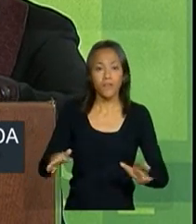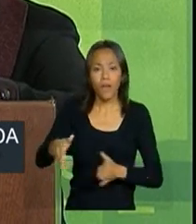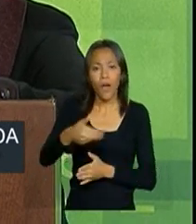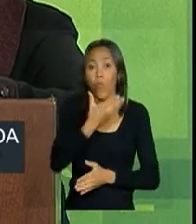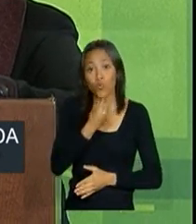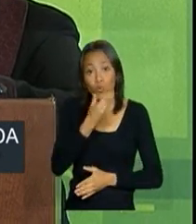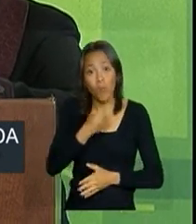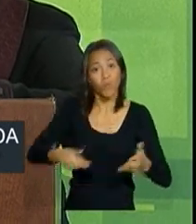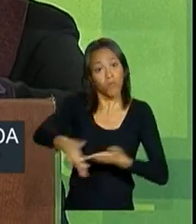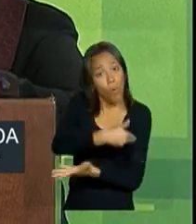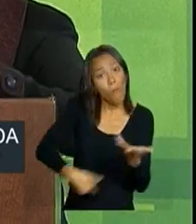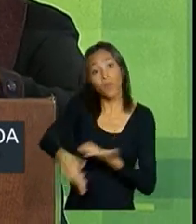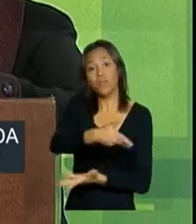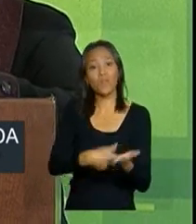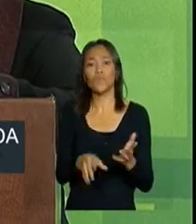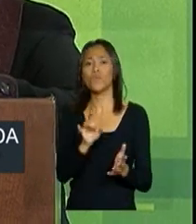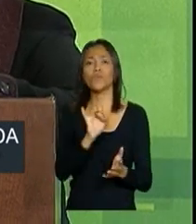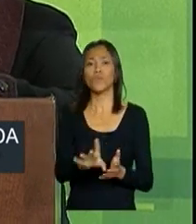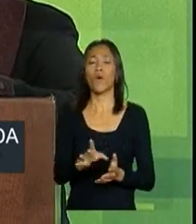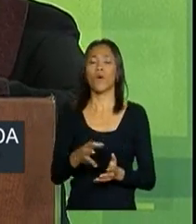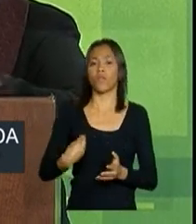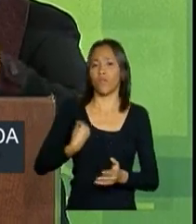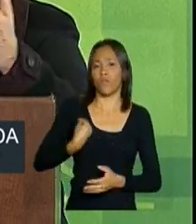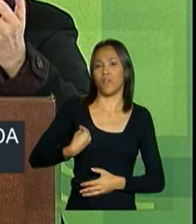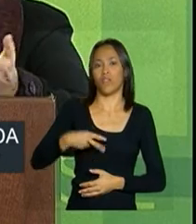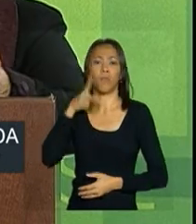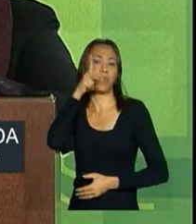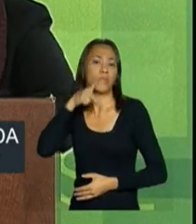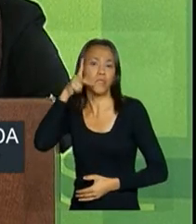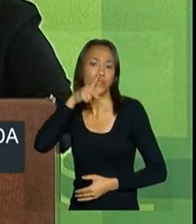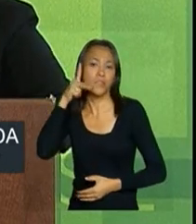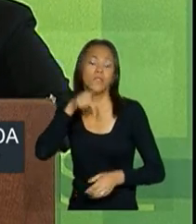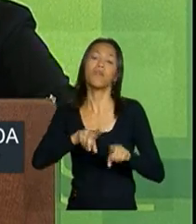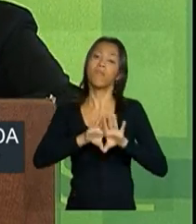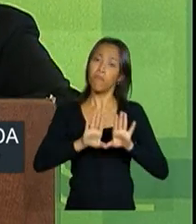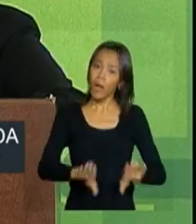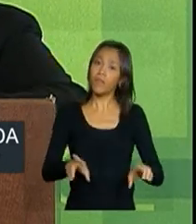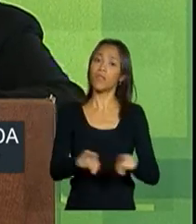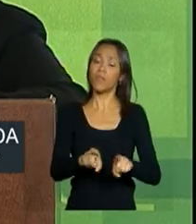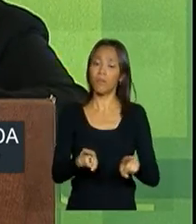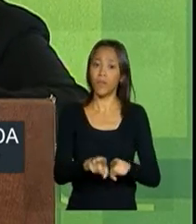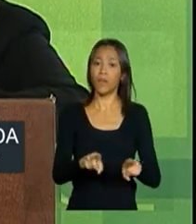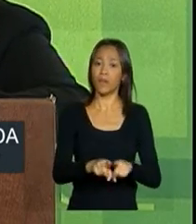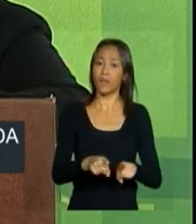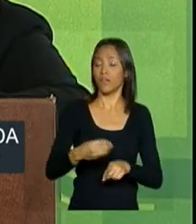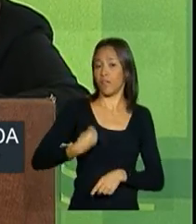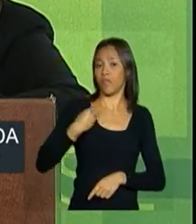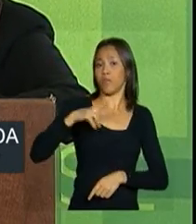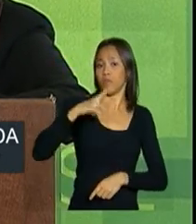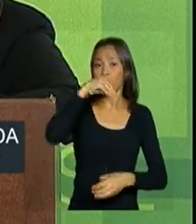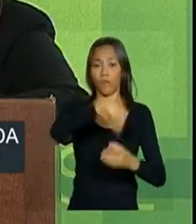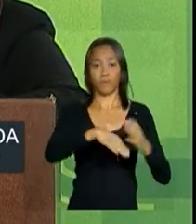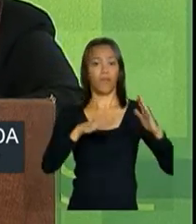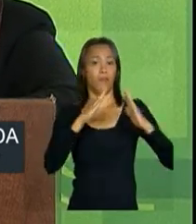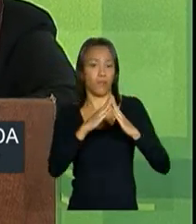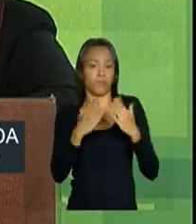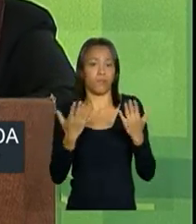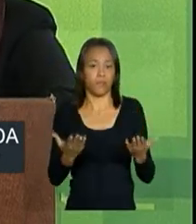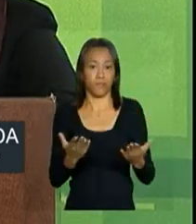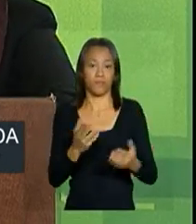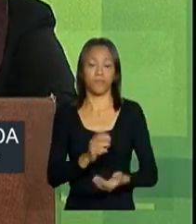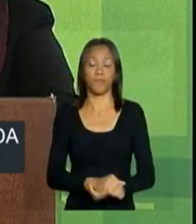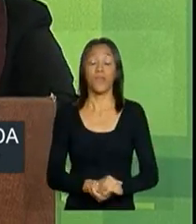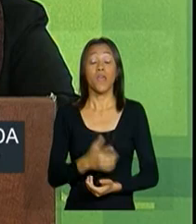homens não só o mundo público mas o mundo privado das atividades domésticas então eu